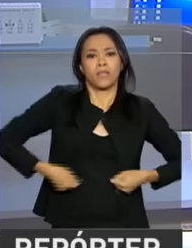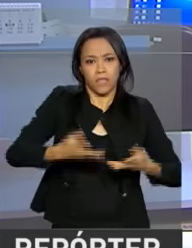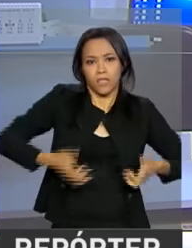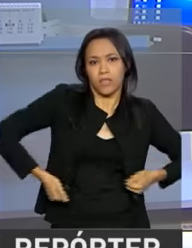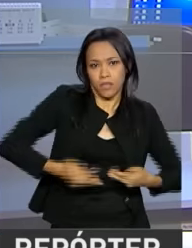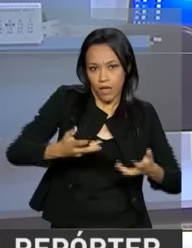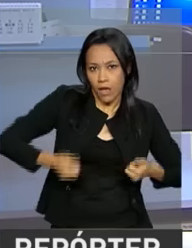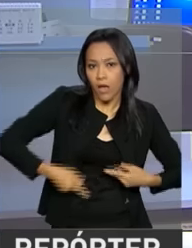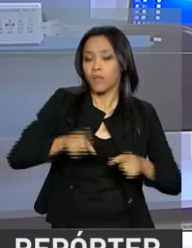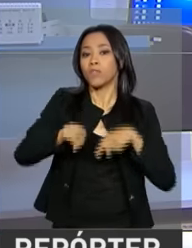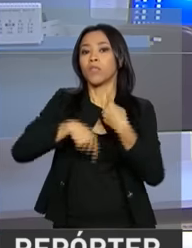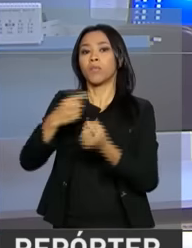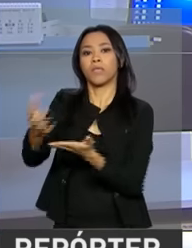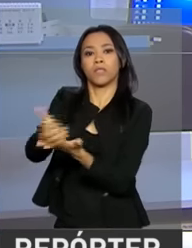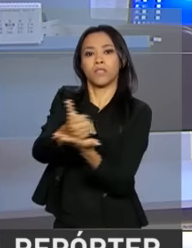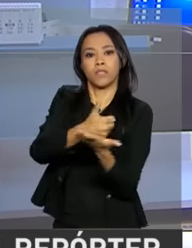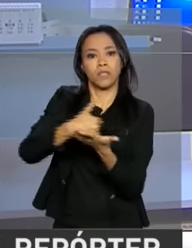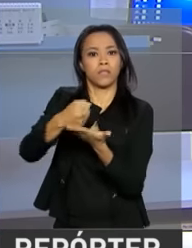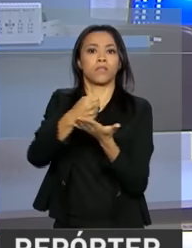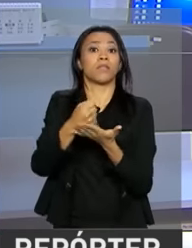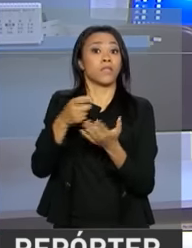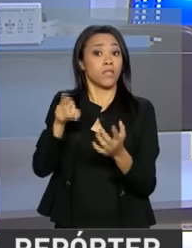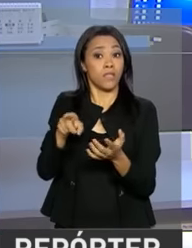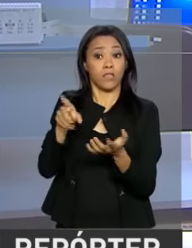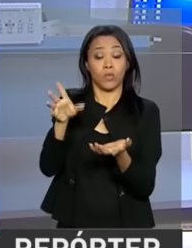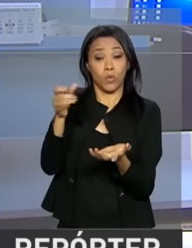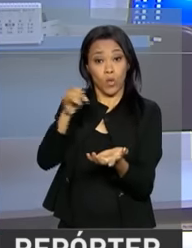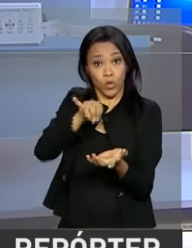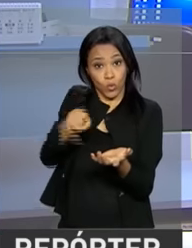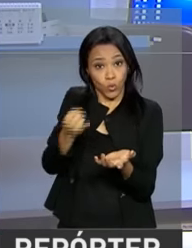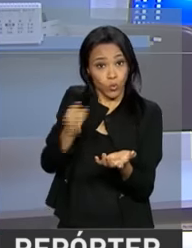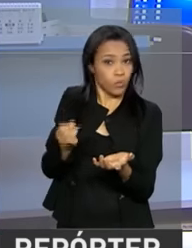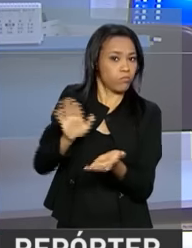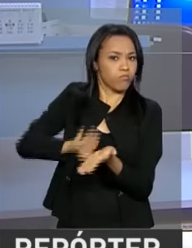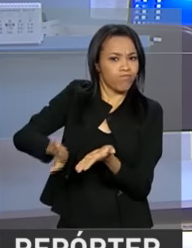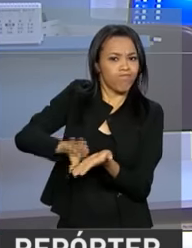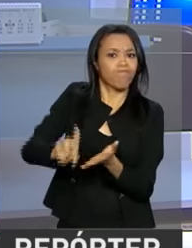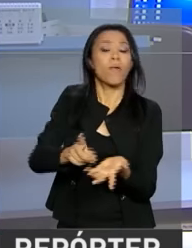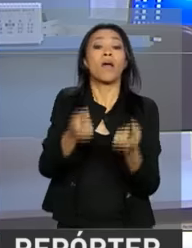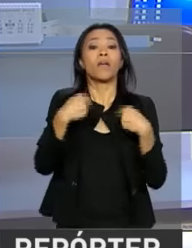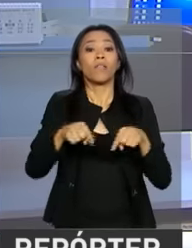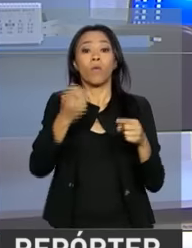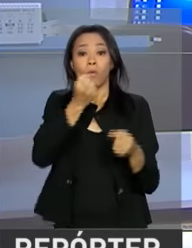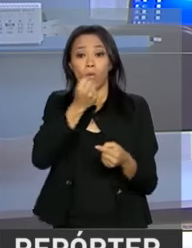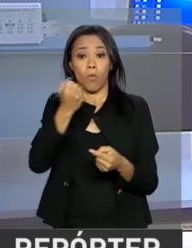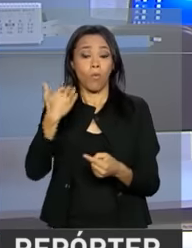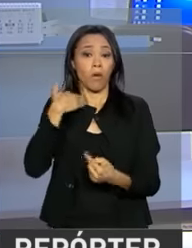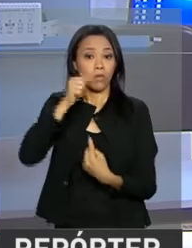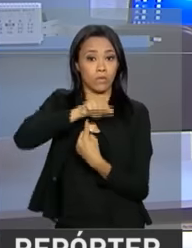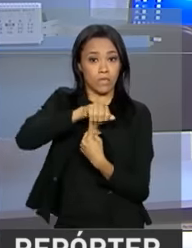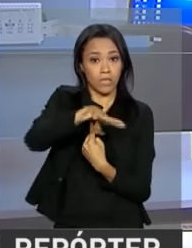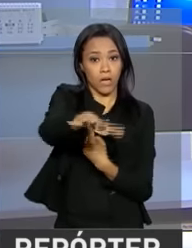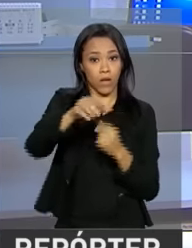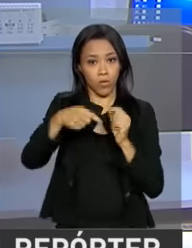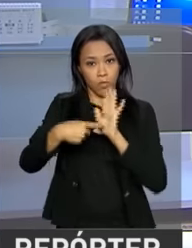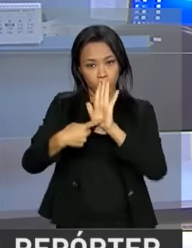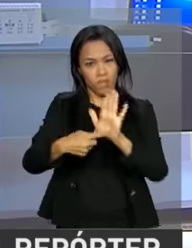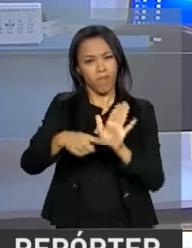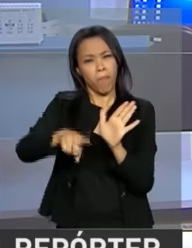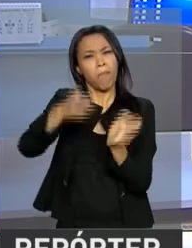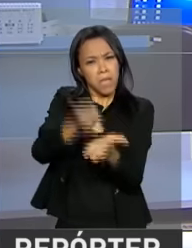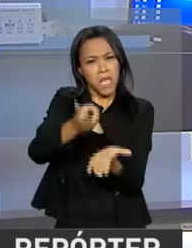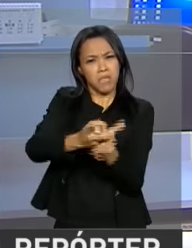em consideração a conta de juros os números divulgados pelo Banco Central mostram que mesmo negativo o